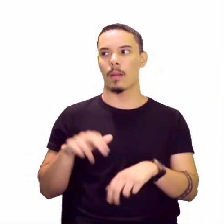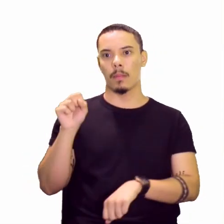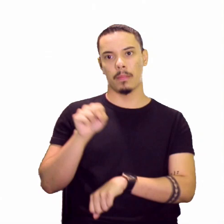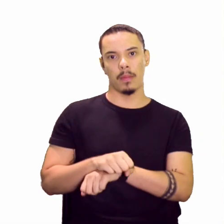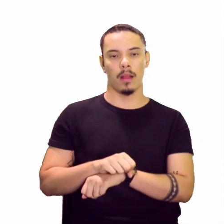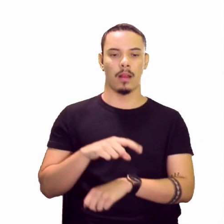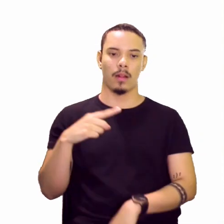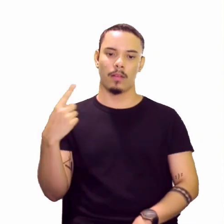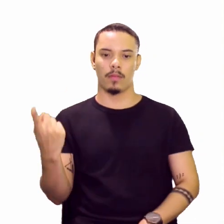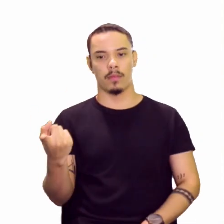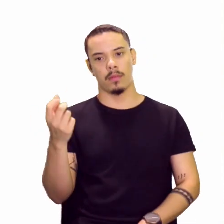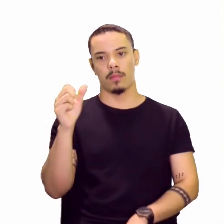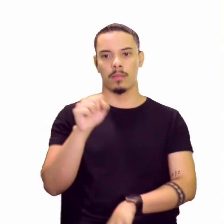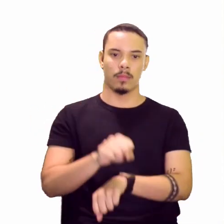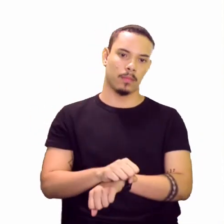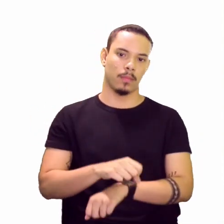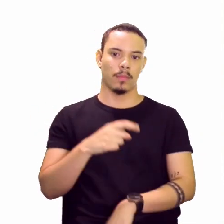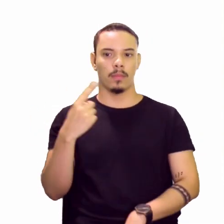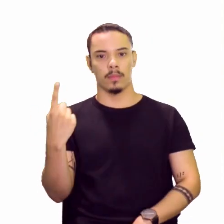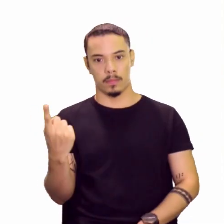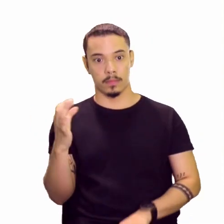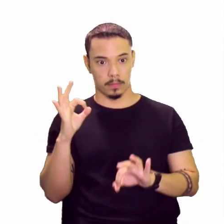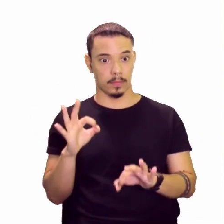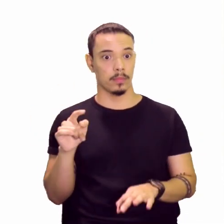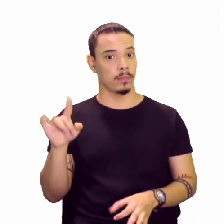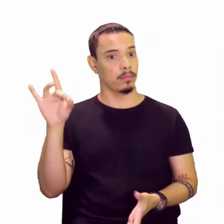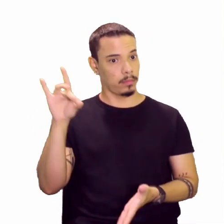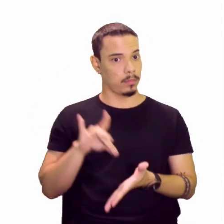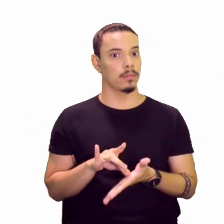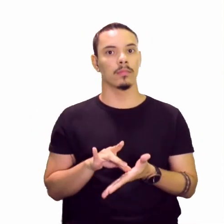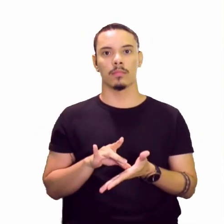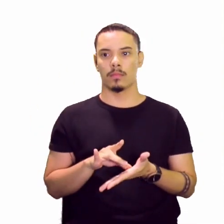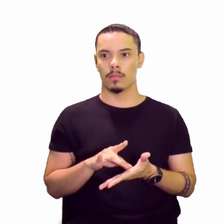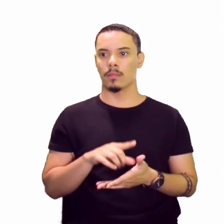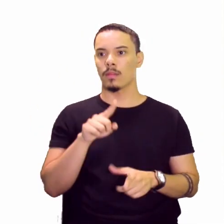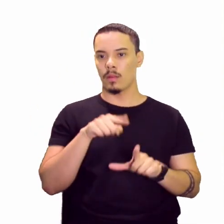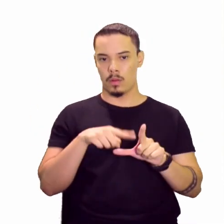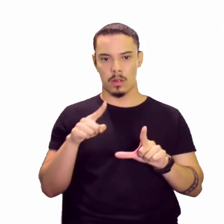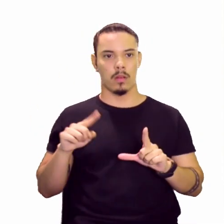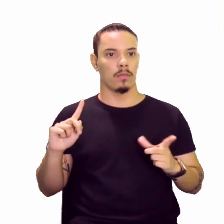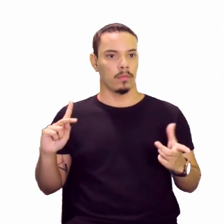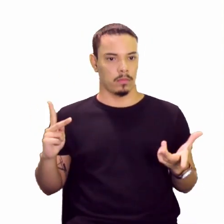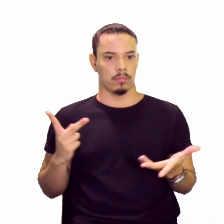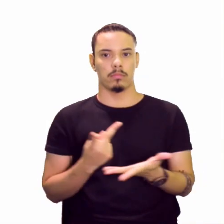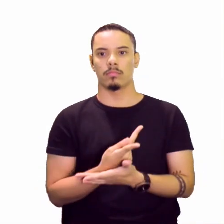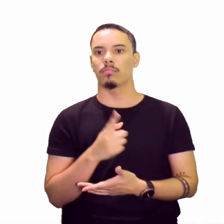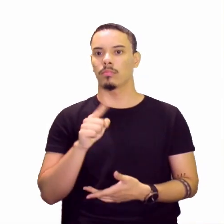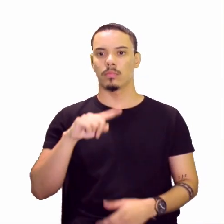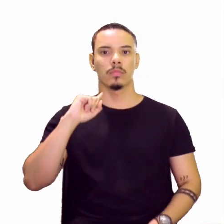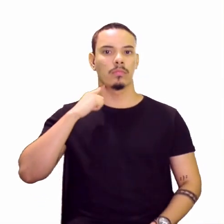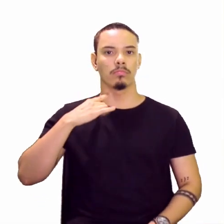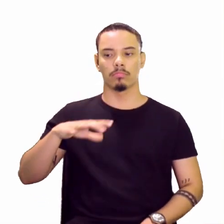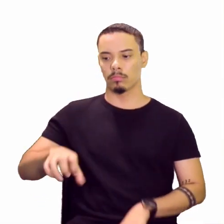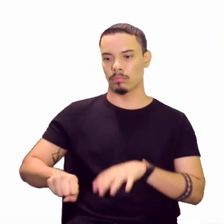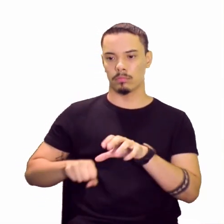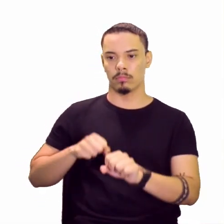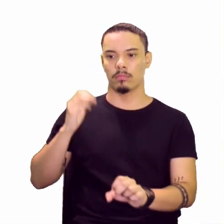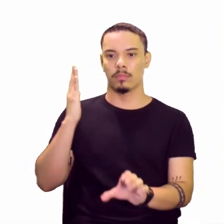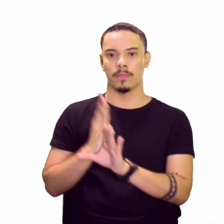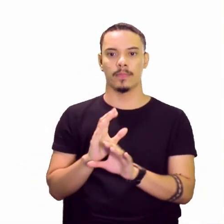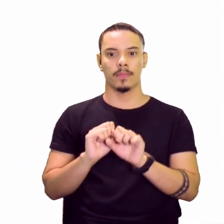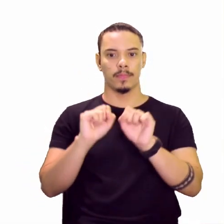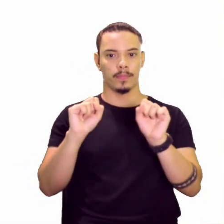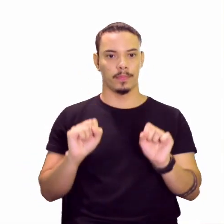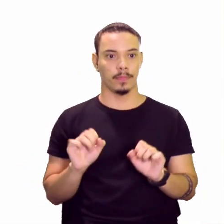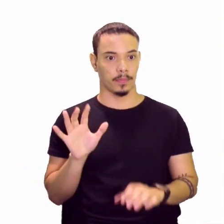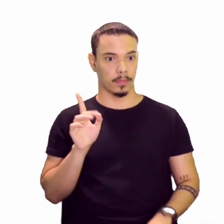Mostra que é um gráfico de uma situação real. Uma situação realmente que acontece, que é a coleta de lixo através desse sistema,